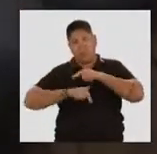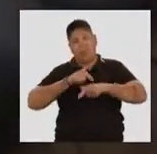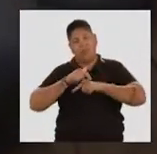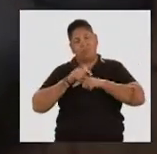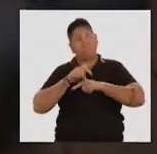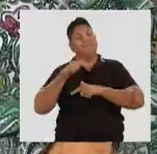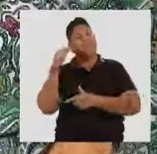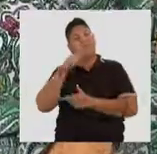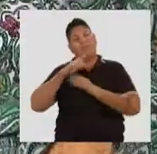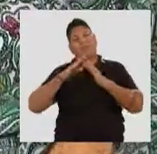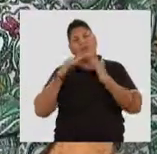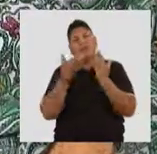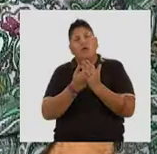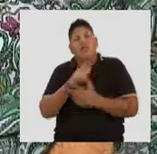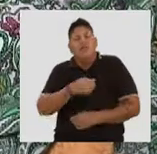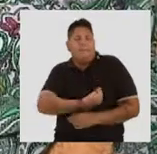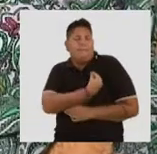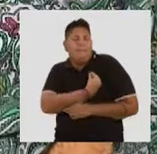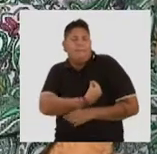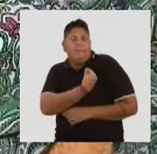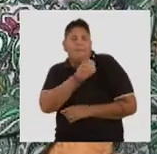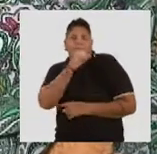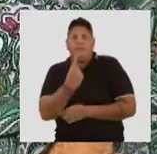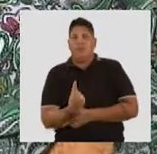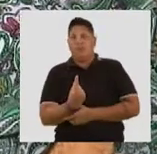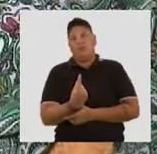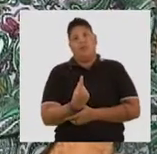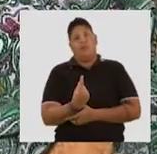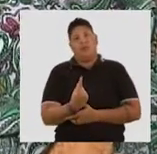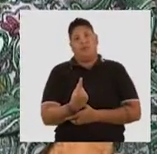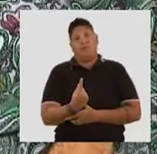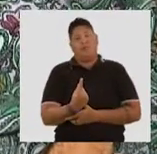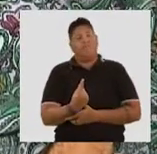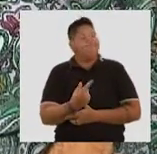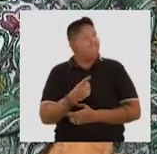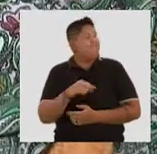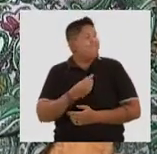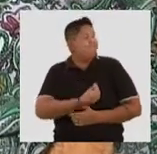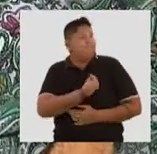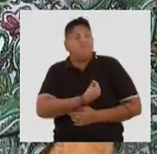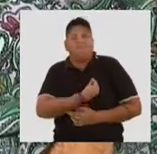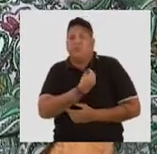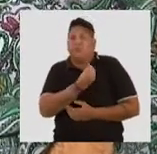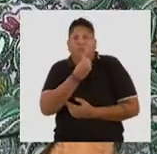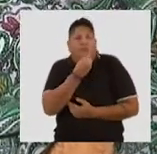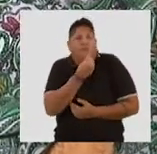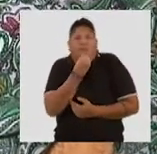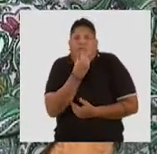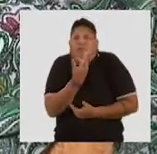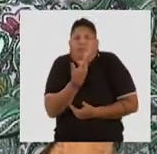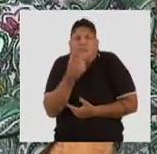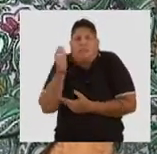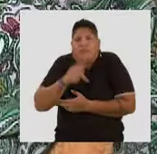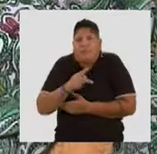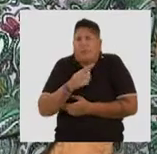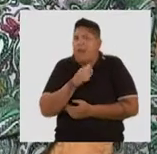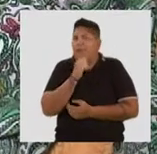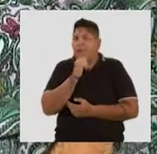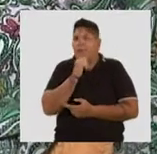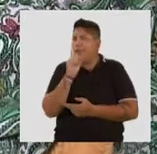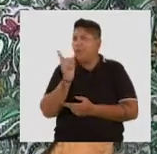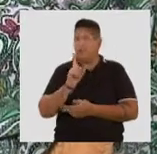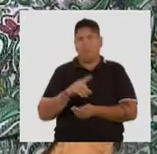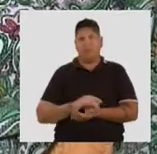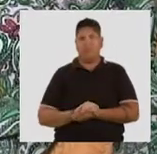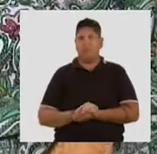onde trabalha. A escola era minha vida, sabe? Era minha vida, eu não podia